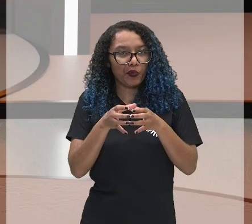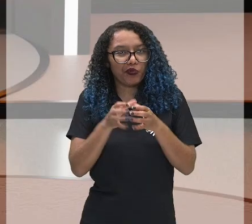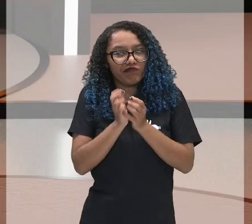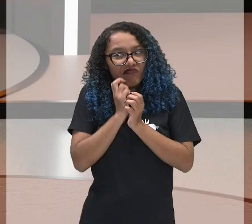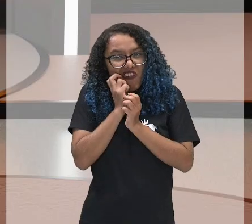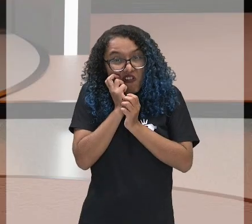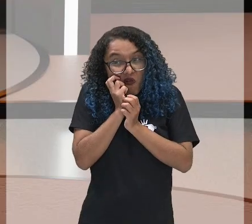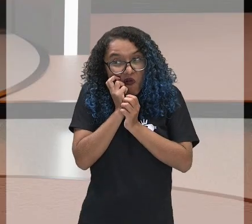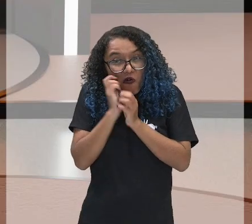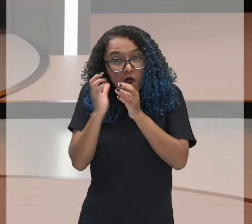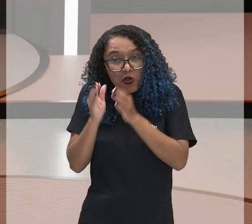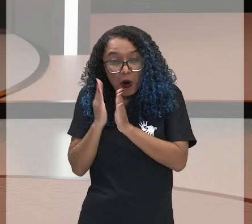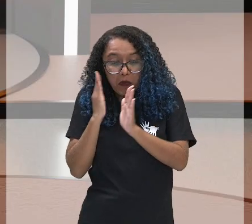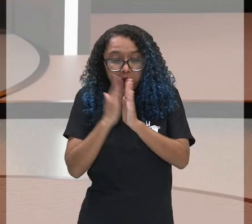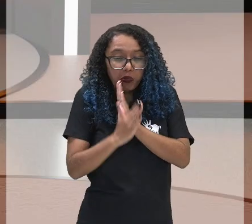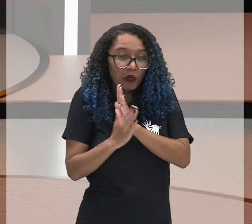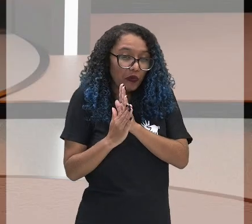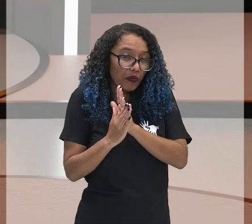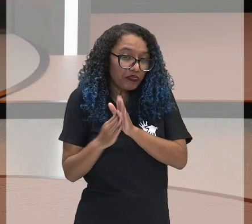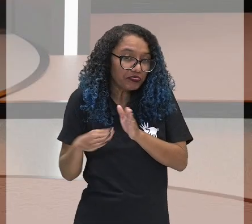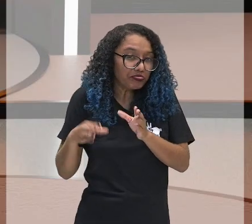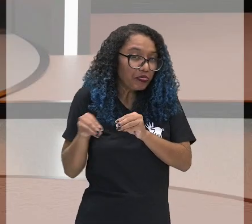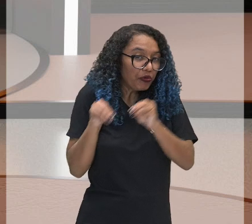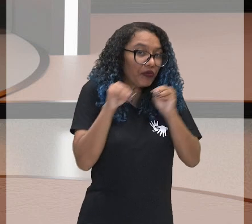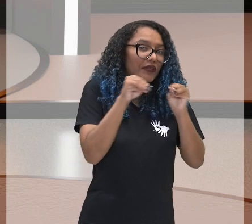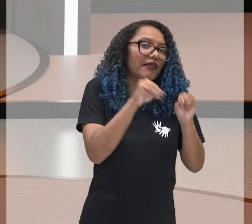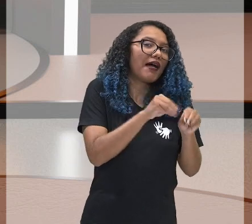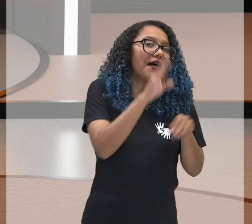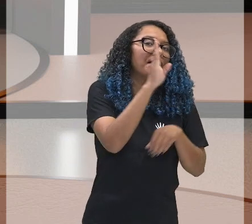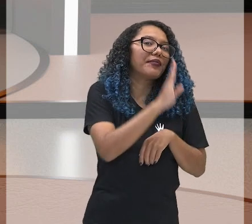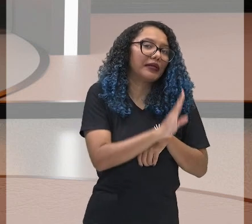Nos trópicos. E é interessante falar que